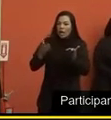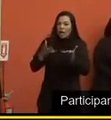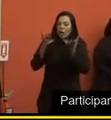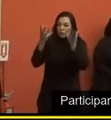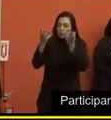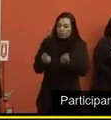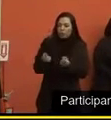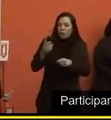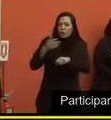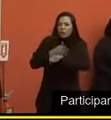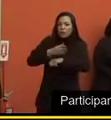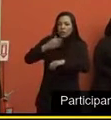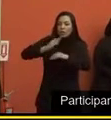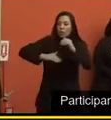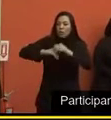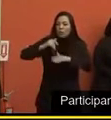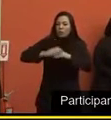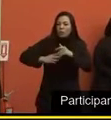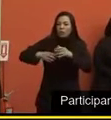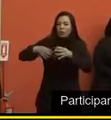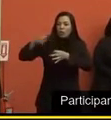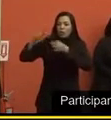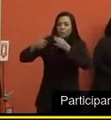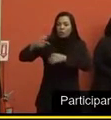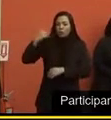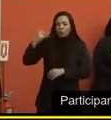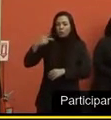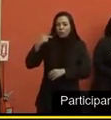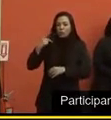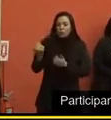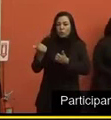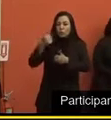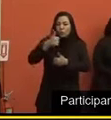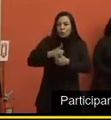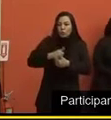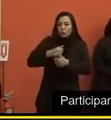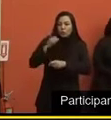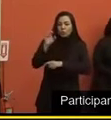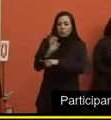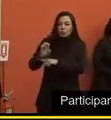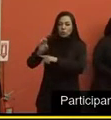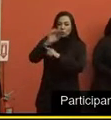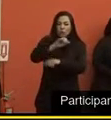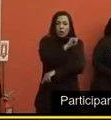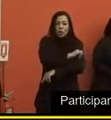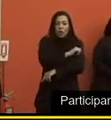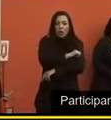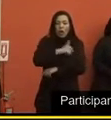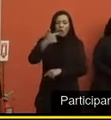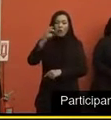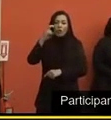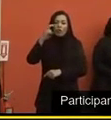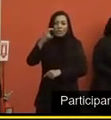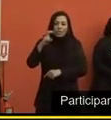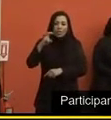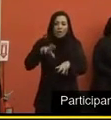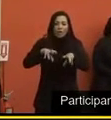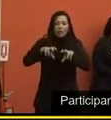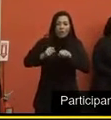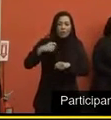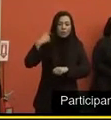empossados no cargo de promotor de justiça substituto do Estado do Rio de Janeiro os 25 bacharéis em direito aprovados